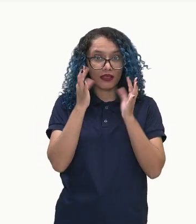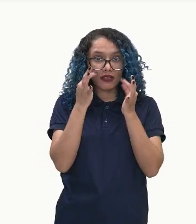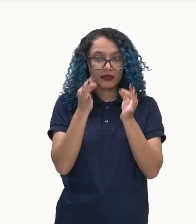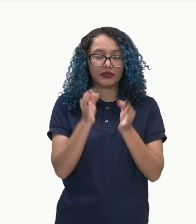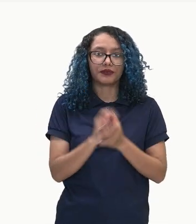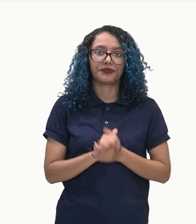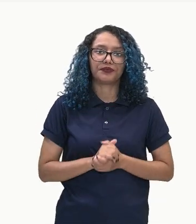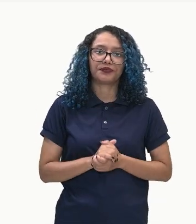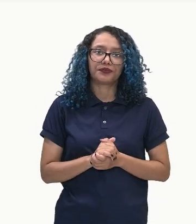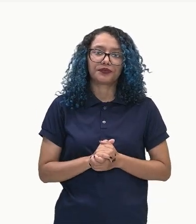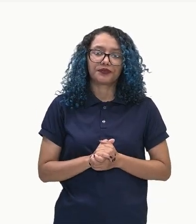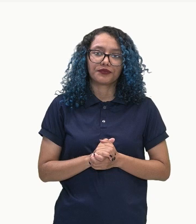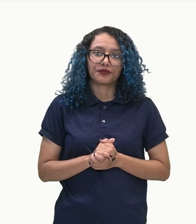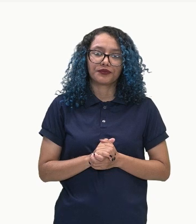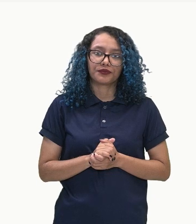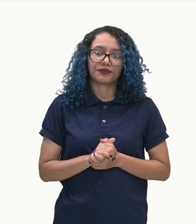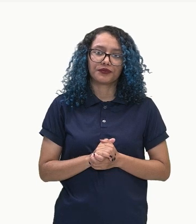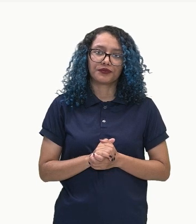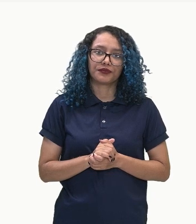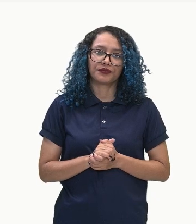cartela.